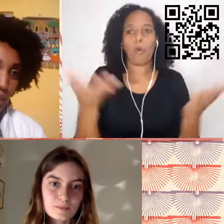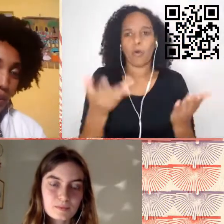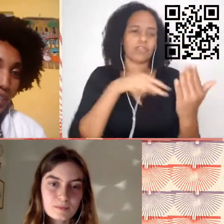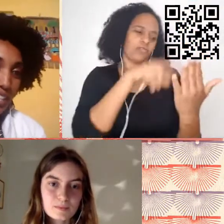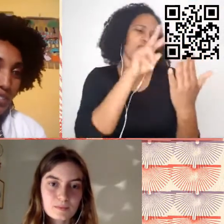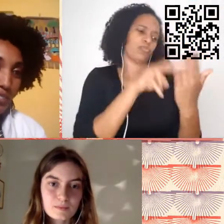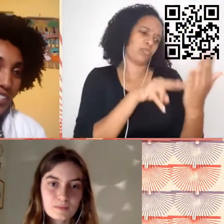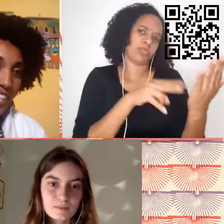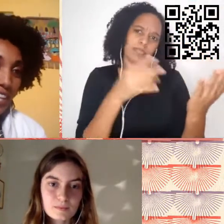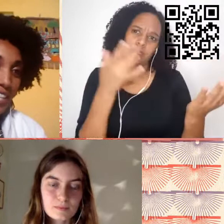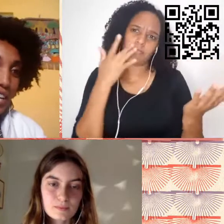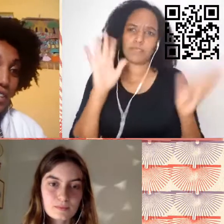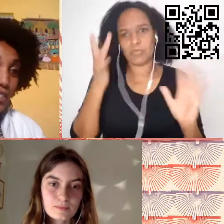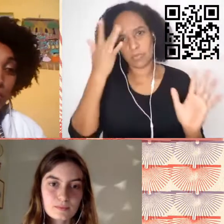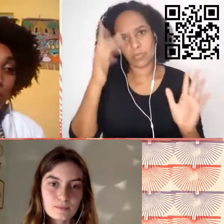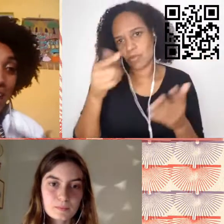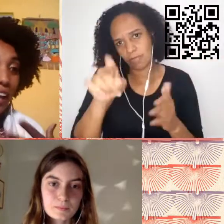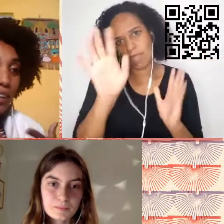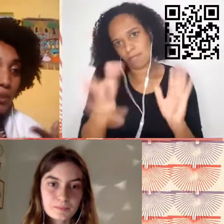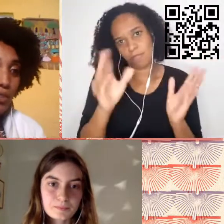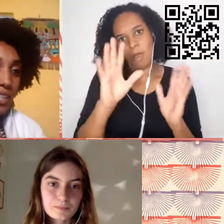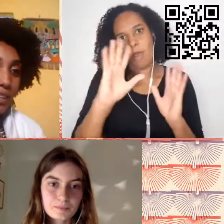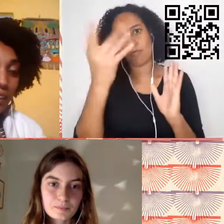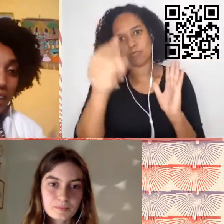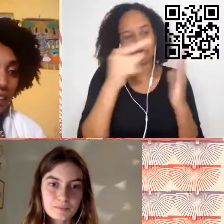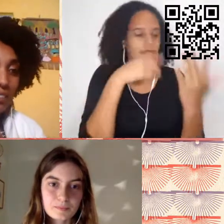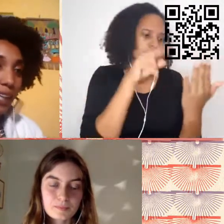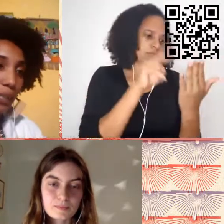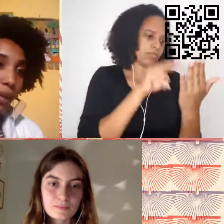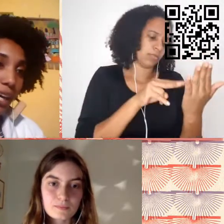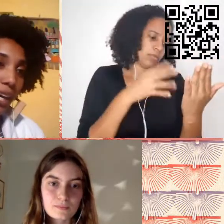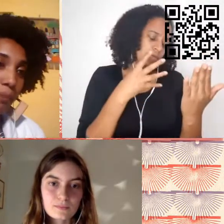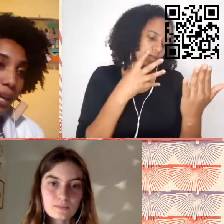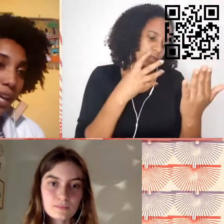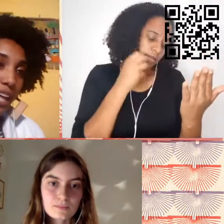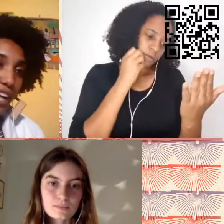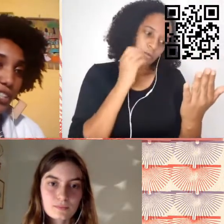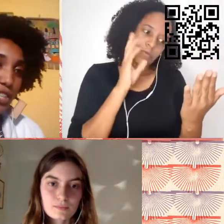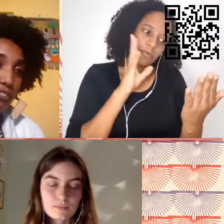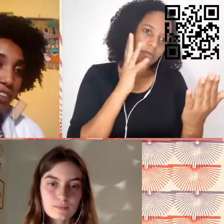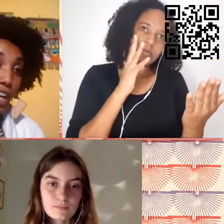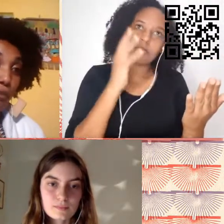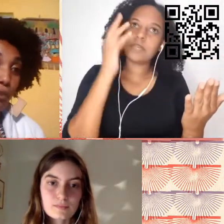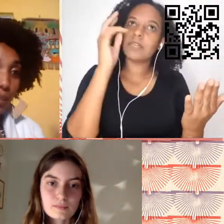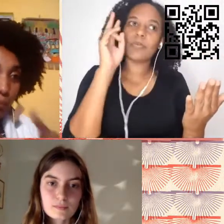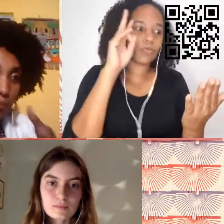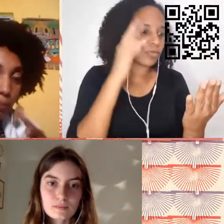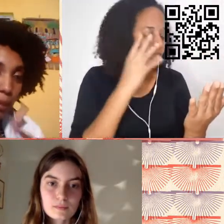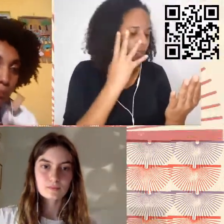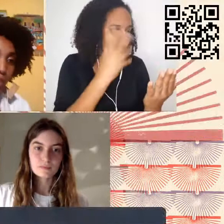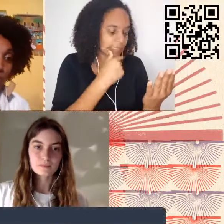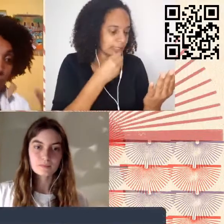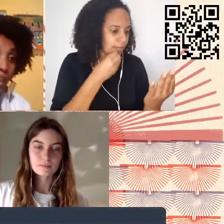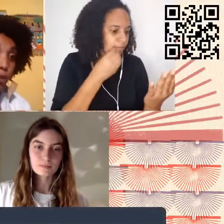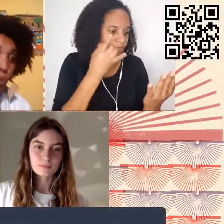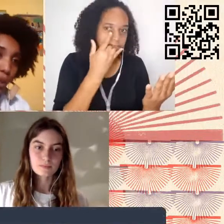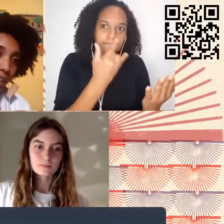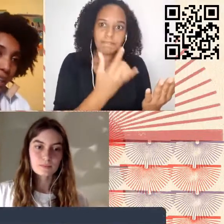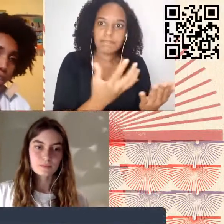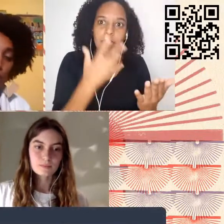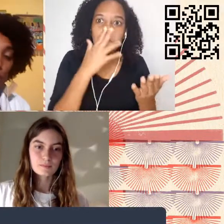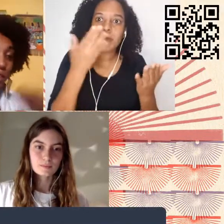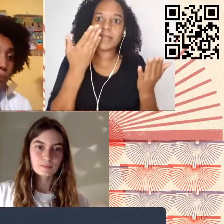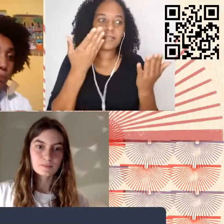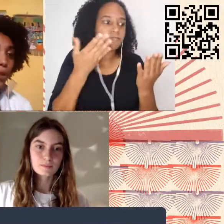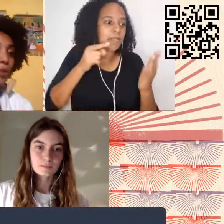não sei se isso já aconteceu com vocês, de que você, quando você está encantada pela narrativa, você se permite, você